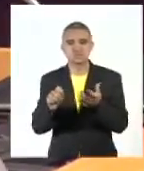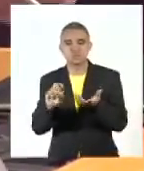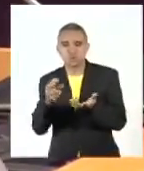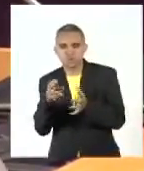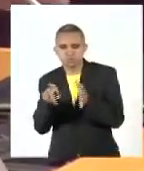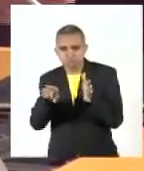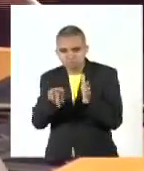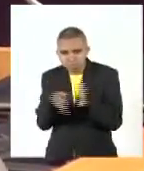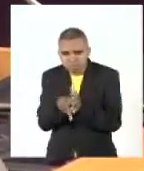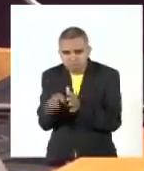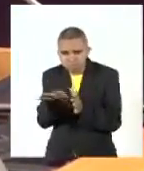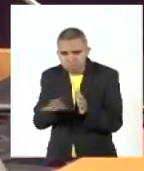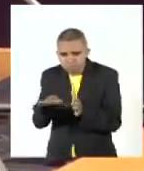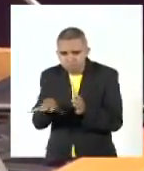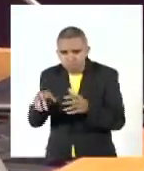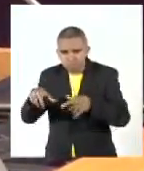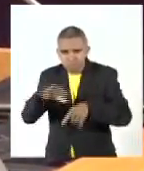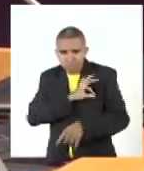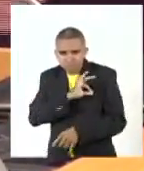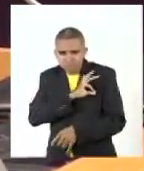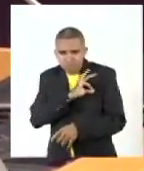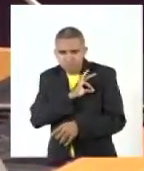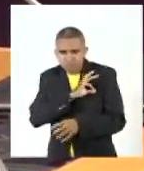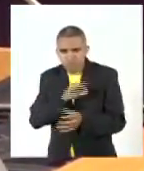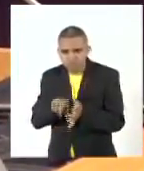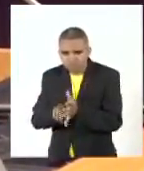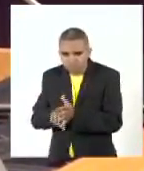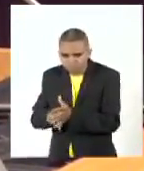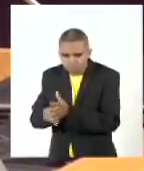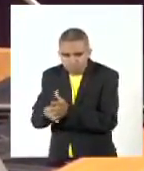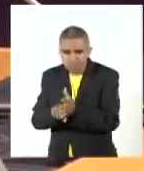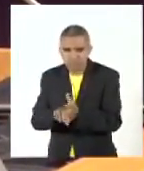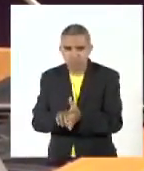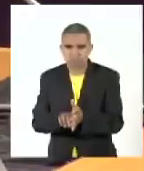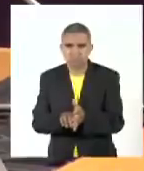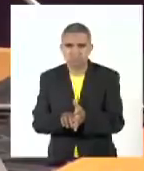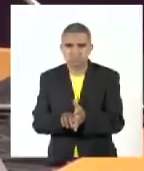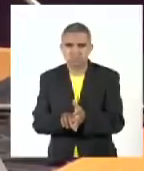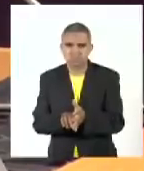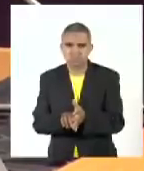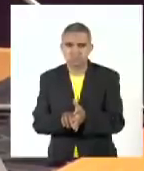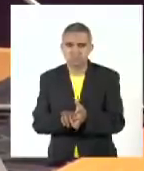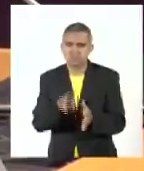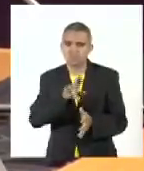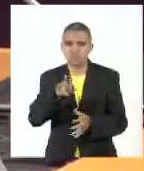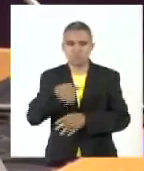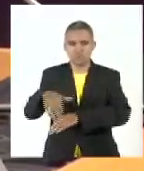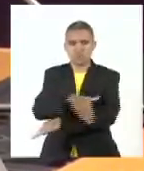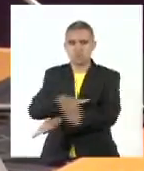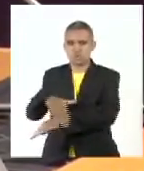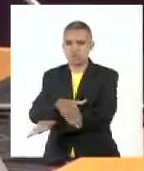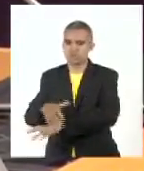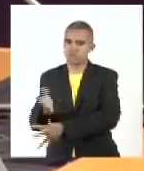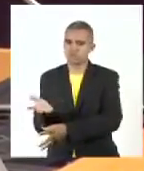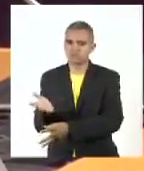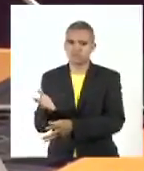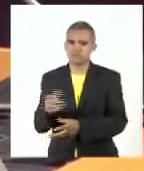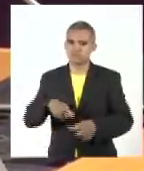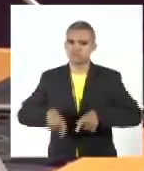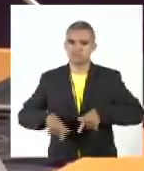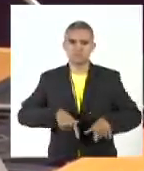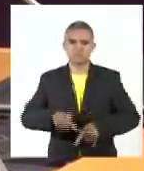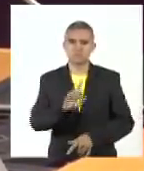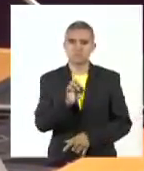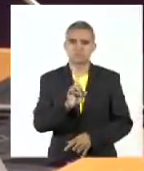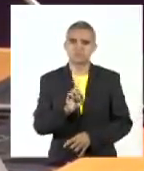mas que a Força Nacional vem desempenhando. E não mostrar policiais na rua. E seria muito mais